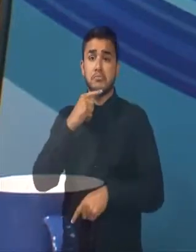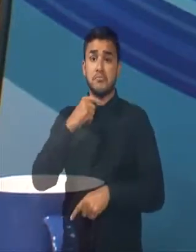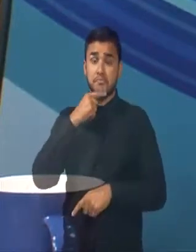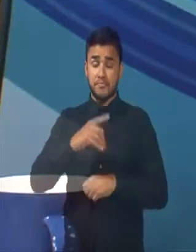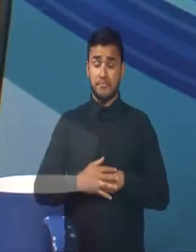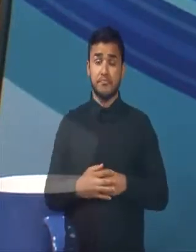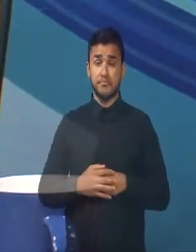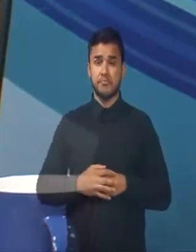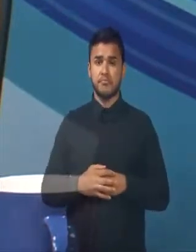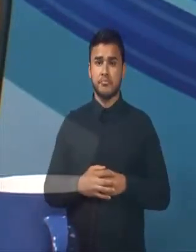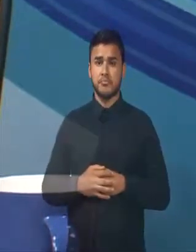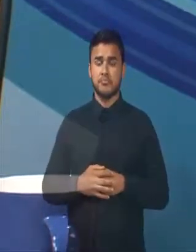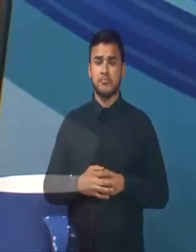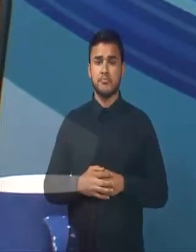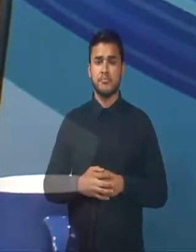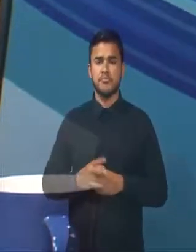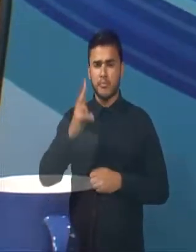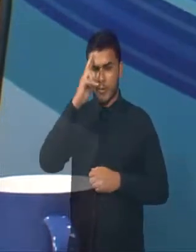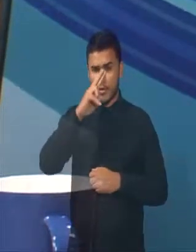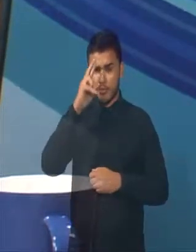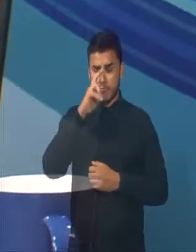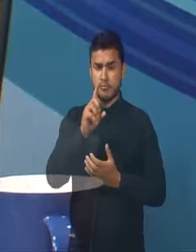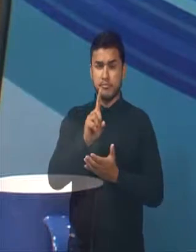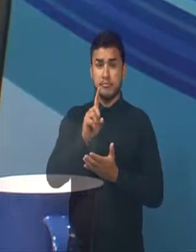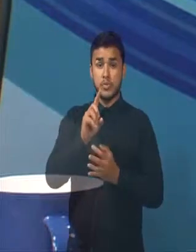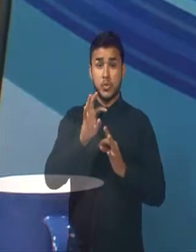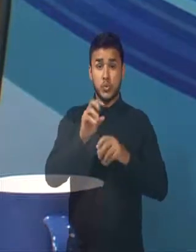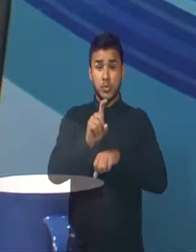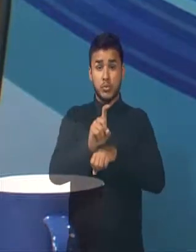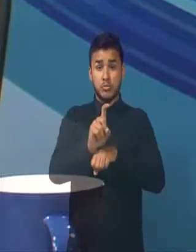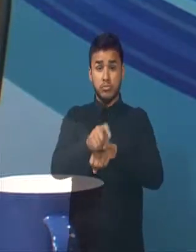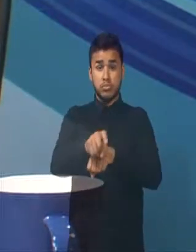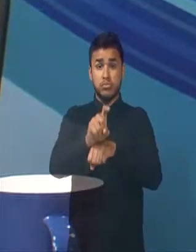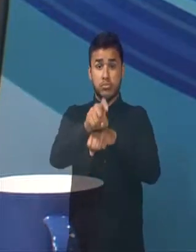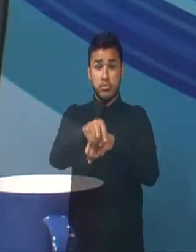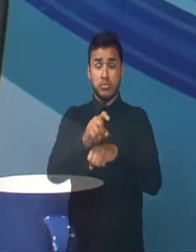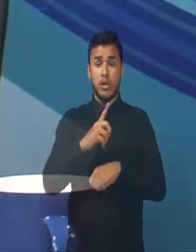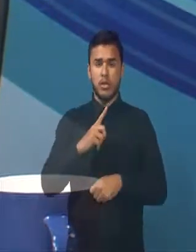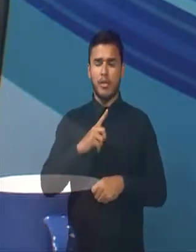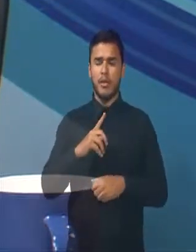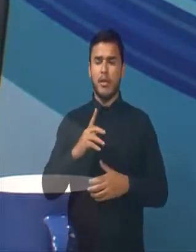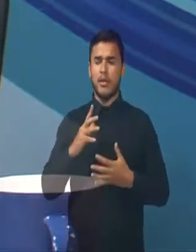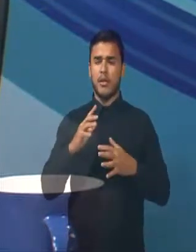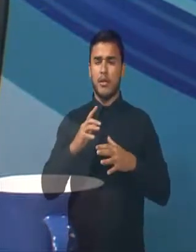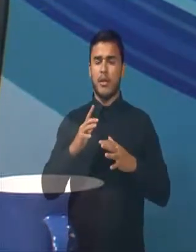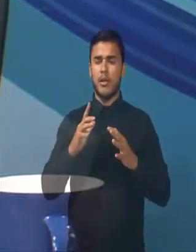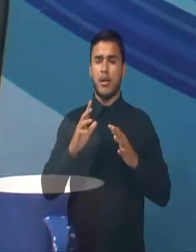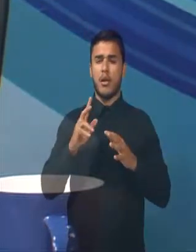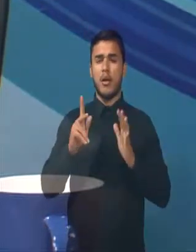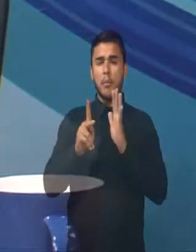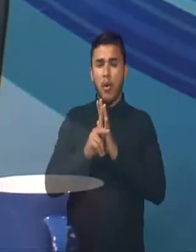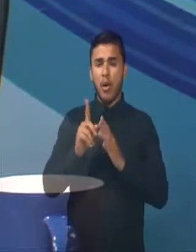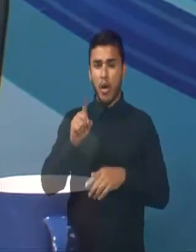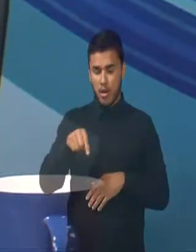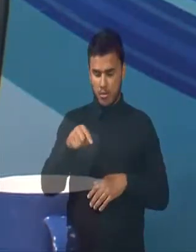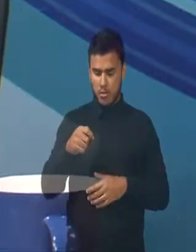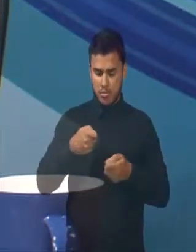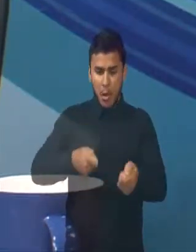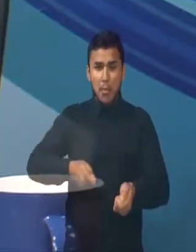da mecanização da lavoura, por exemplo, se dizia, o trabalhador de enxada que perde emprego para o